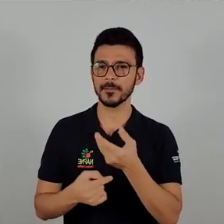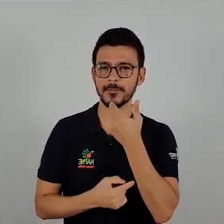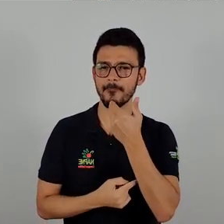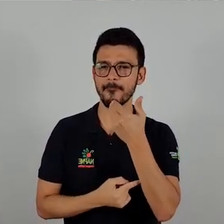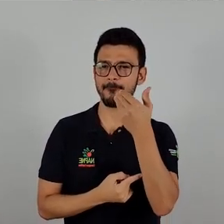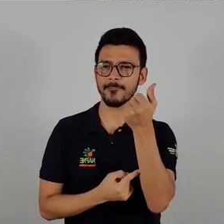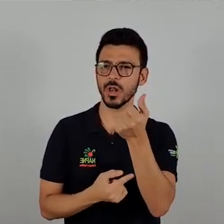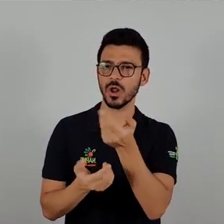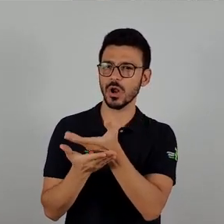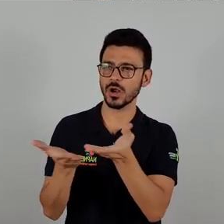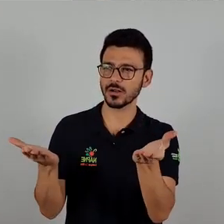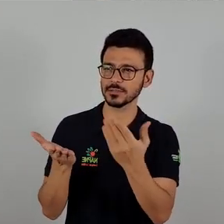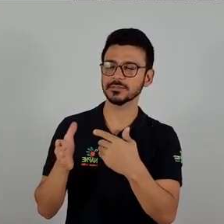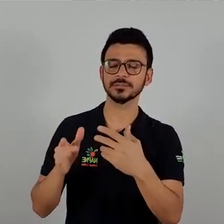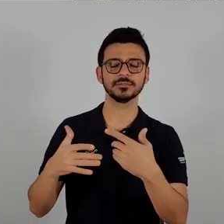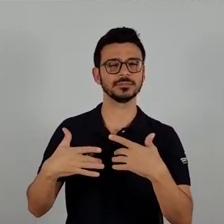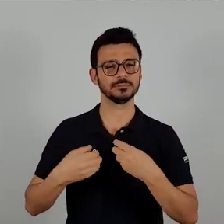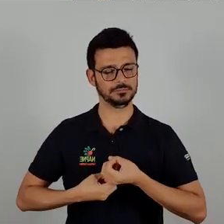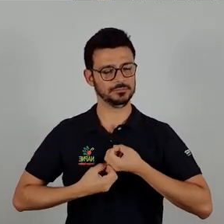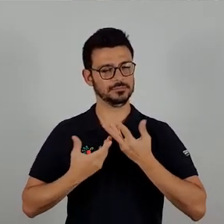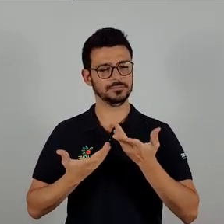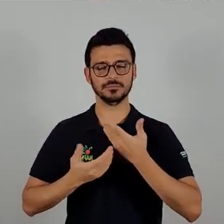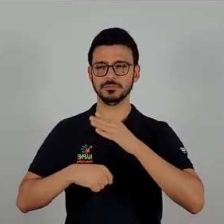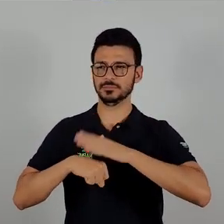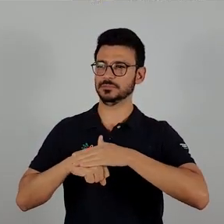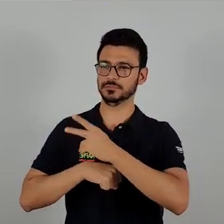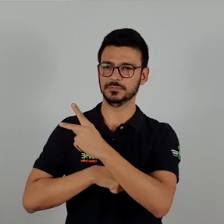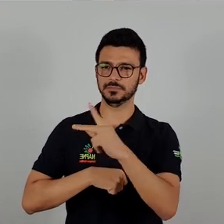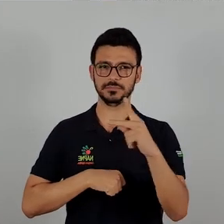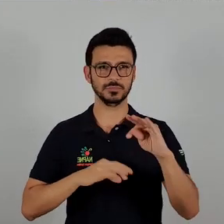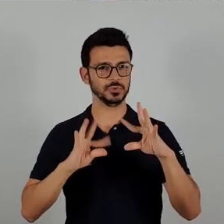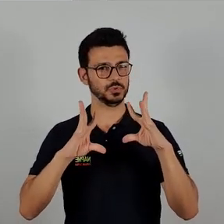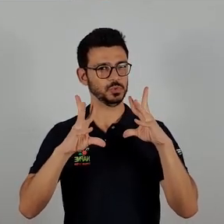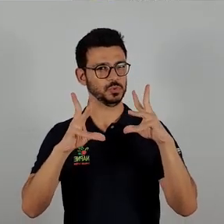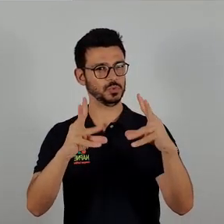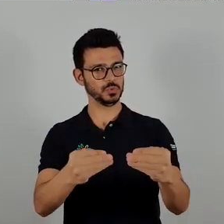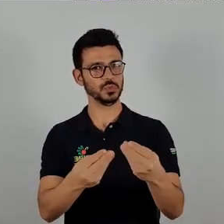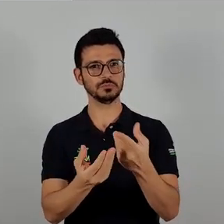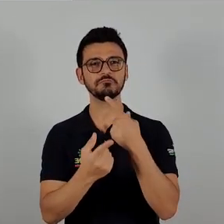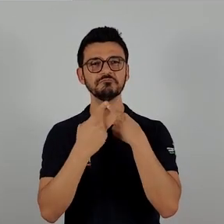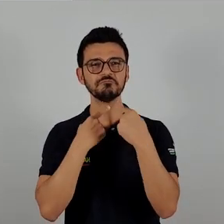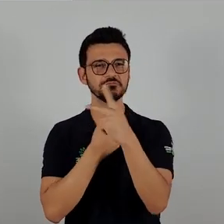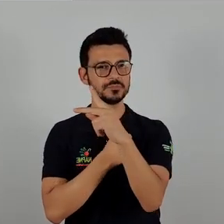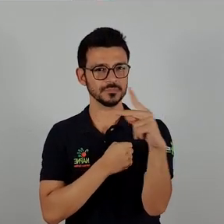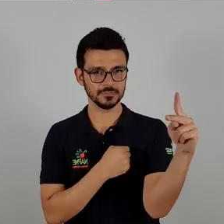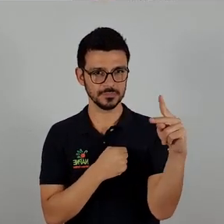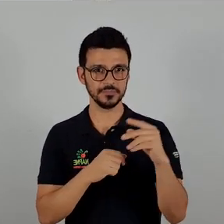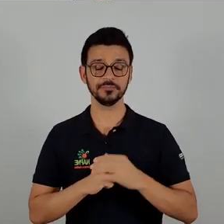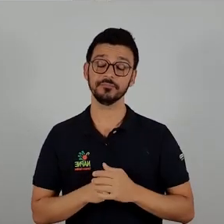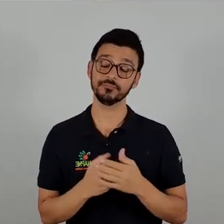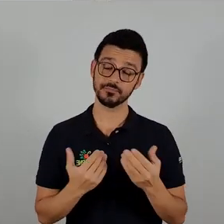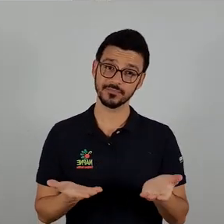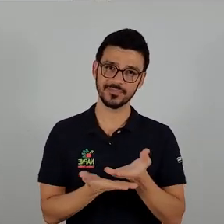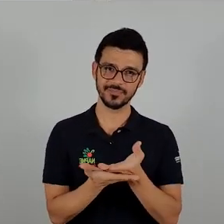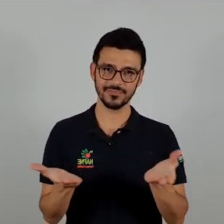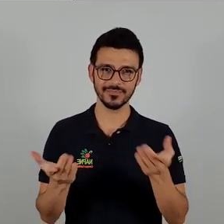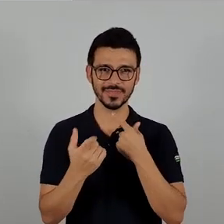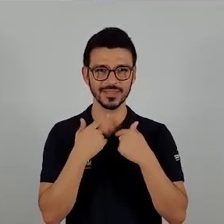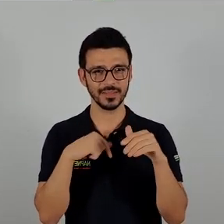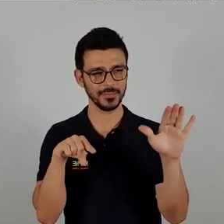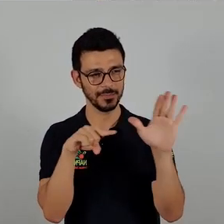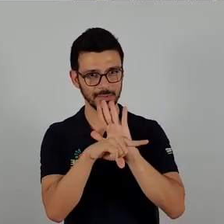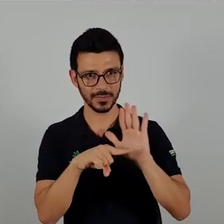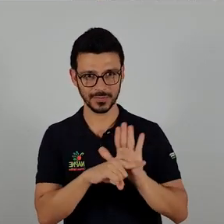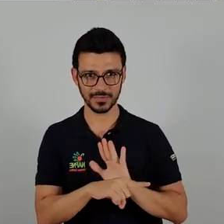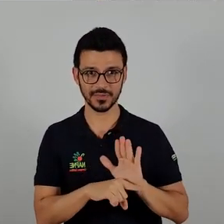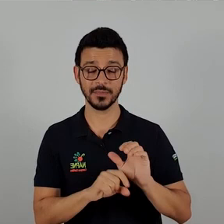o melhor resultado para a gente ter o entendimento geral. Como ficar melhor para todo mundo. Bem tranquilo. Então, tá bom. Então, assim, se vocês tiverem alguma pergunta,